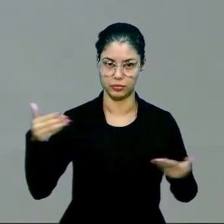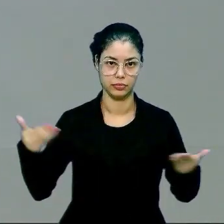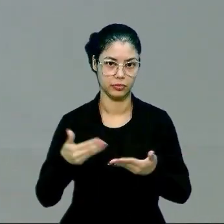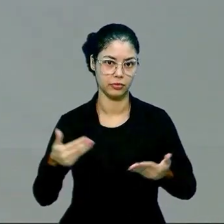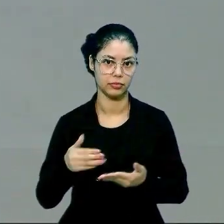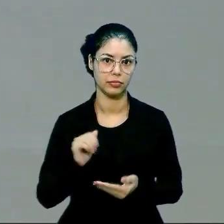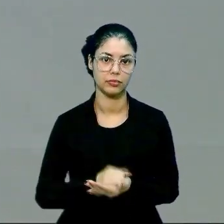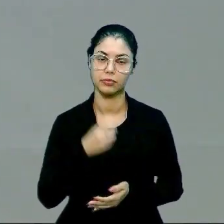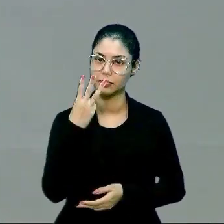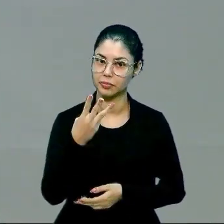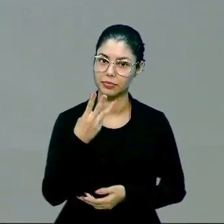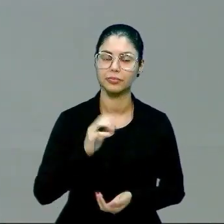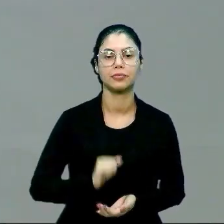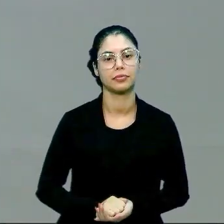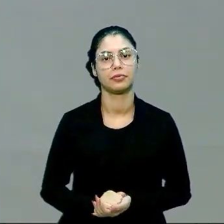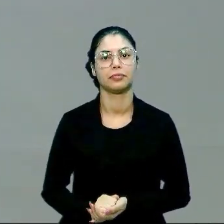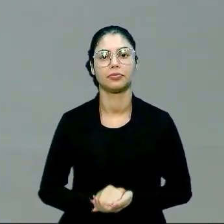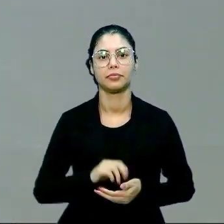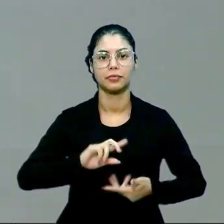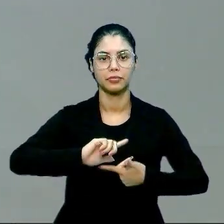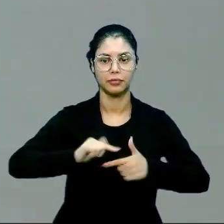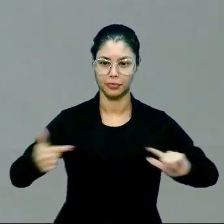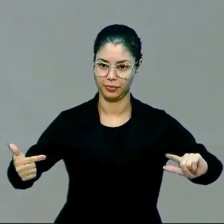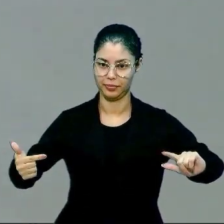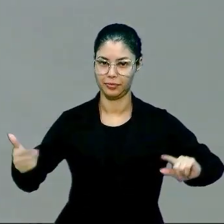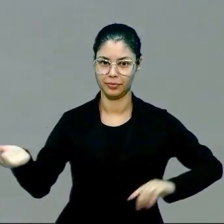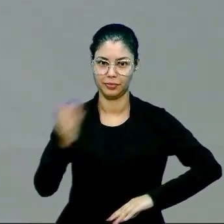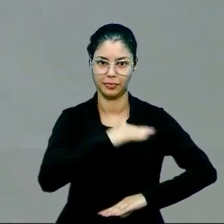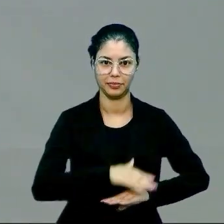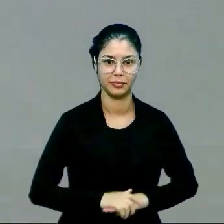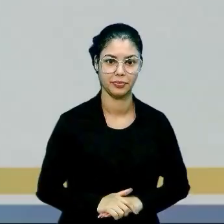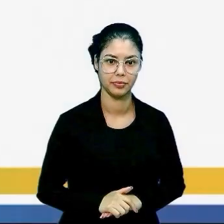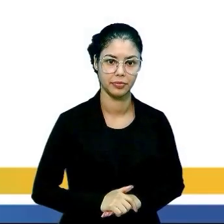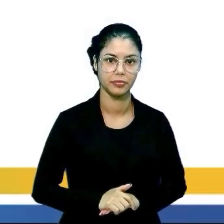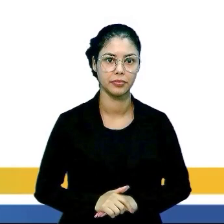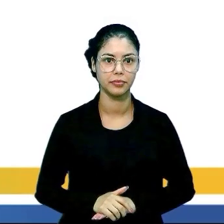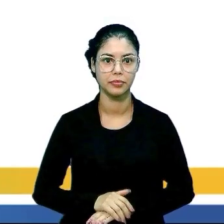agora a terceira geração ou terceira fase do modernismo. Vamos lá?